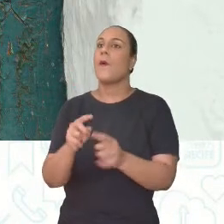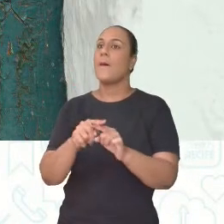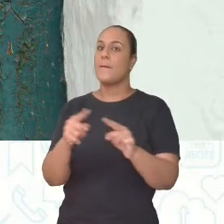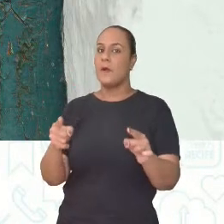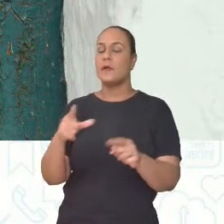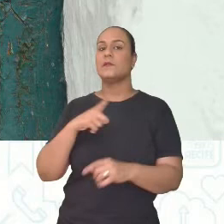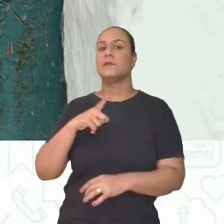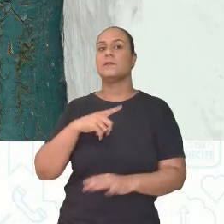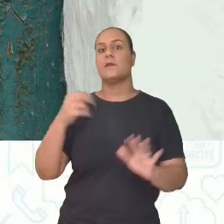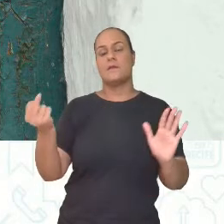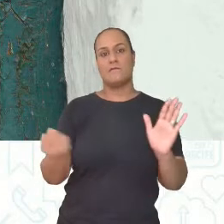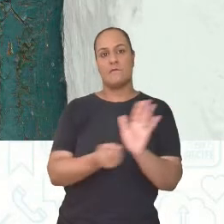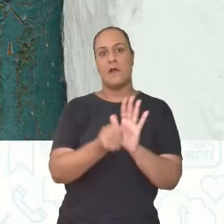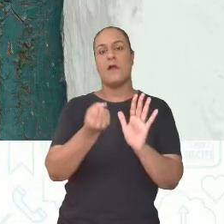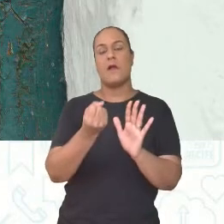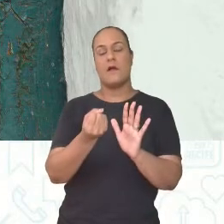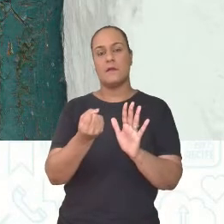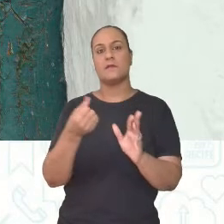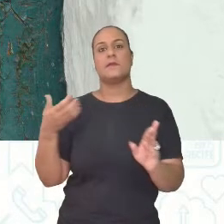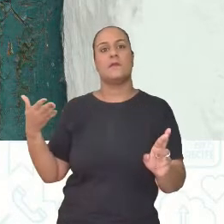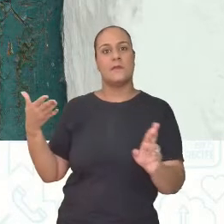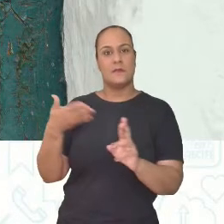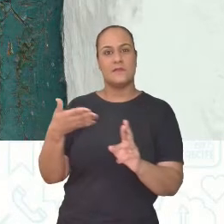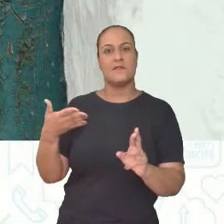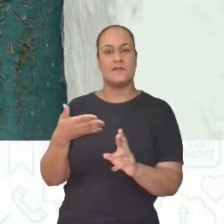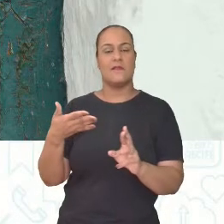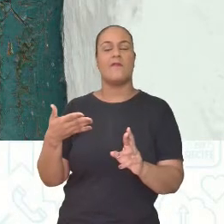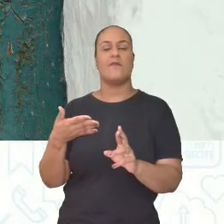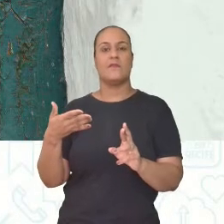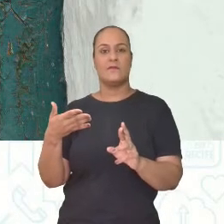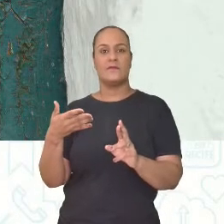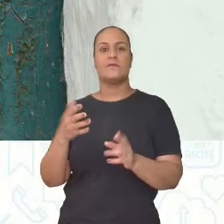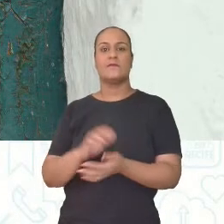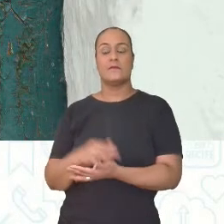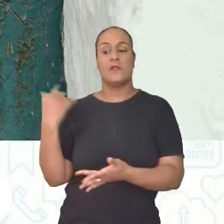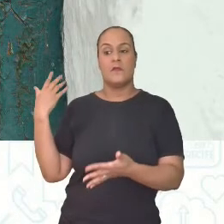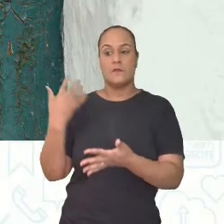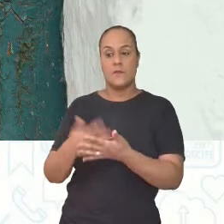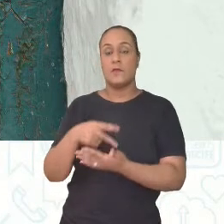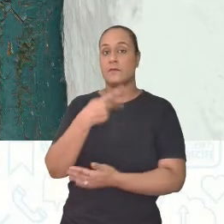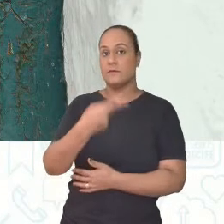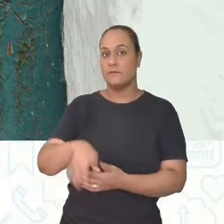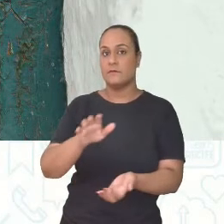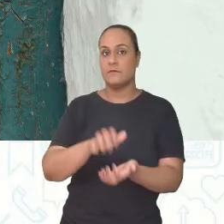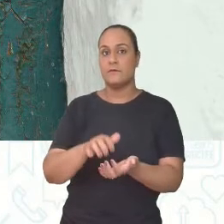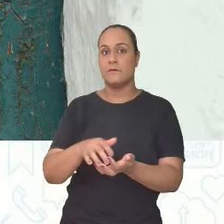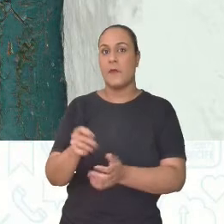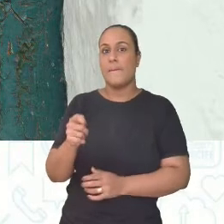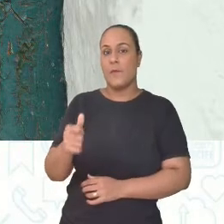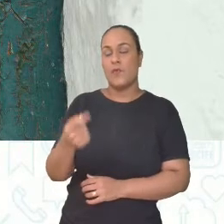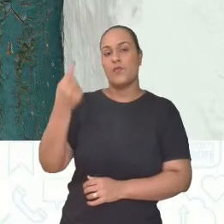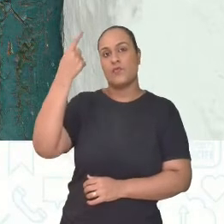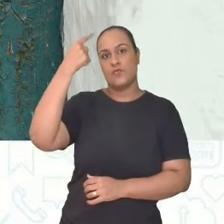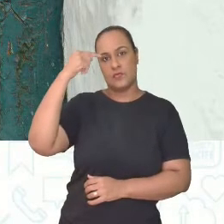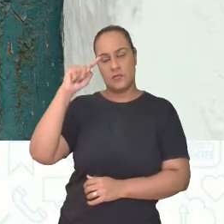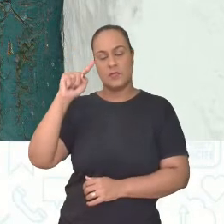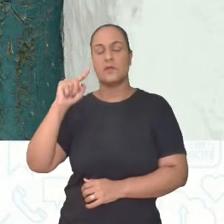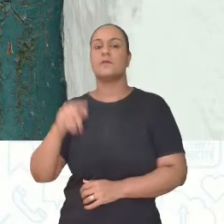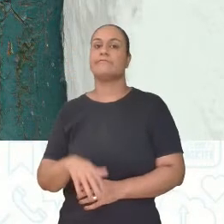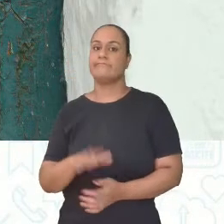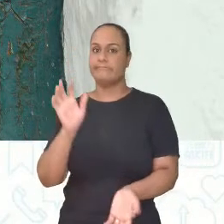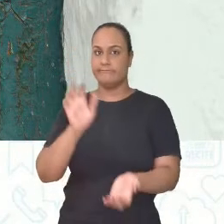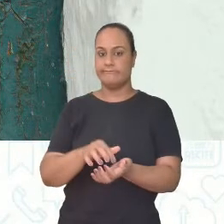esse marco, né, essa referência, essa força tão grande, porque por poucos dias, ainda assim,